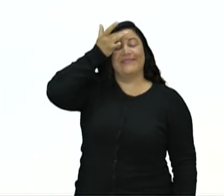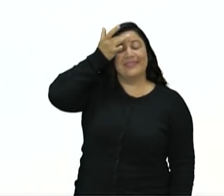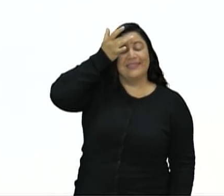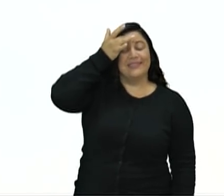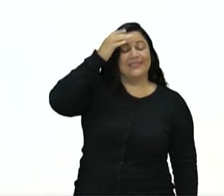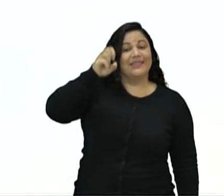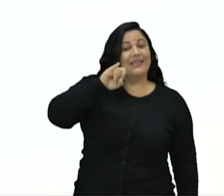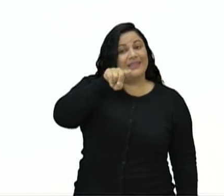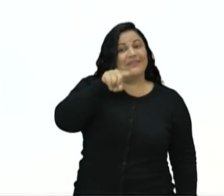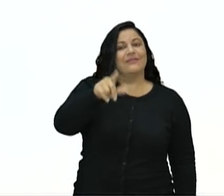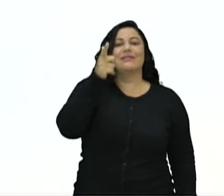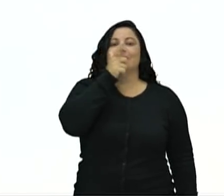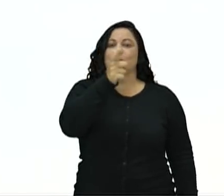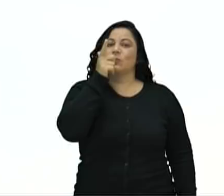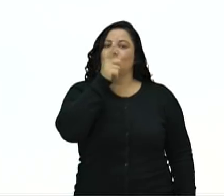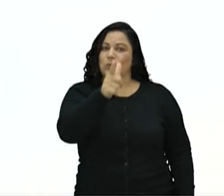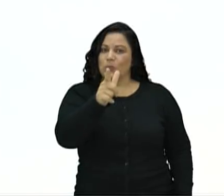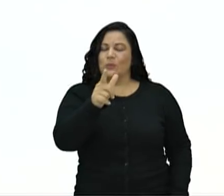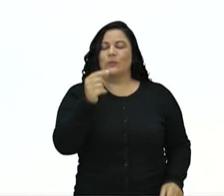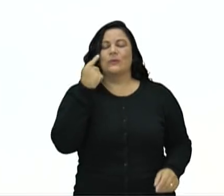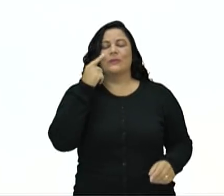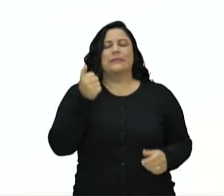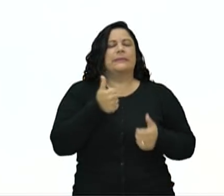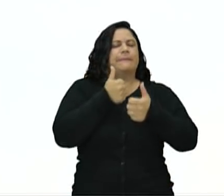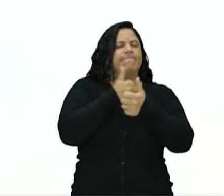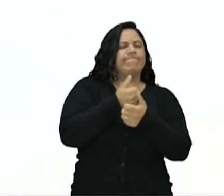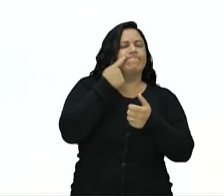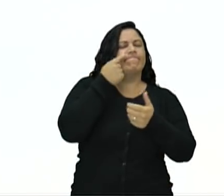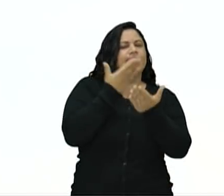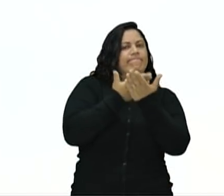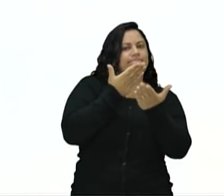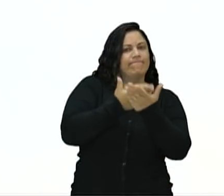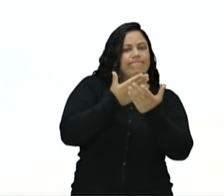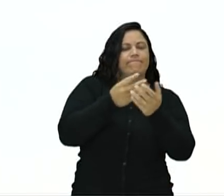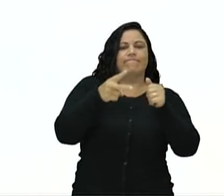estão conseguindo acompanhar essa questão dos tempos verbais.